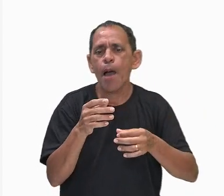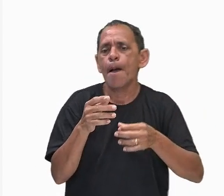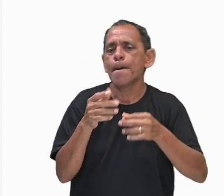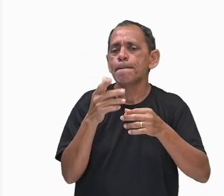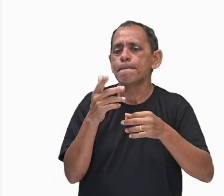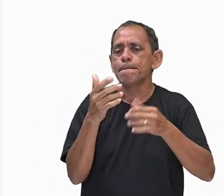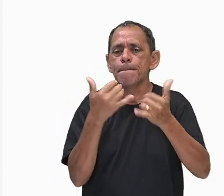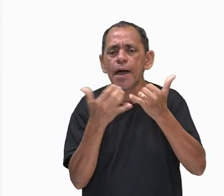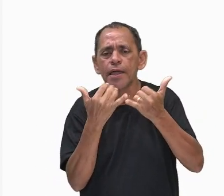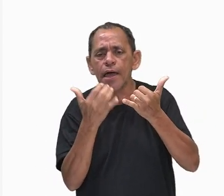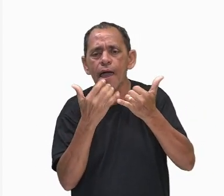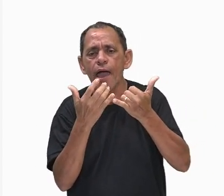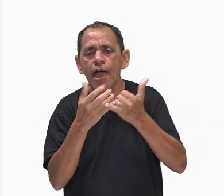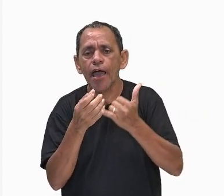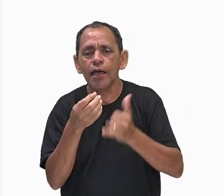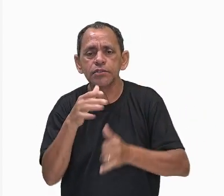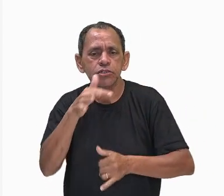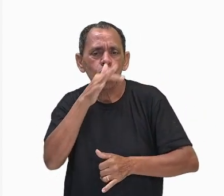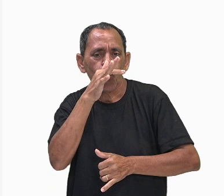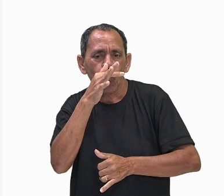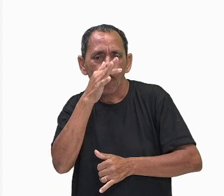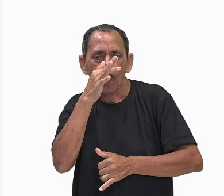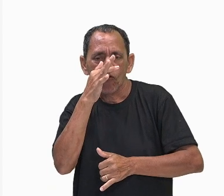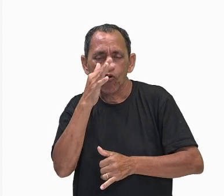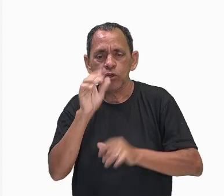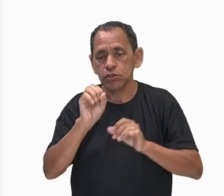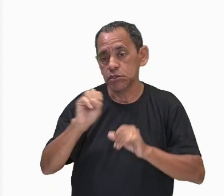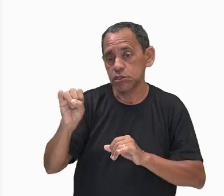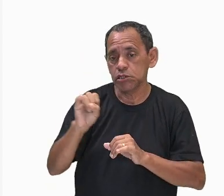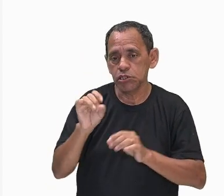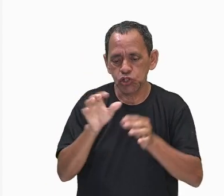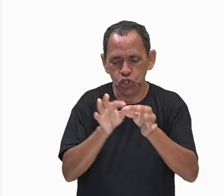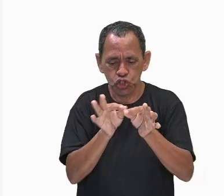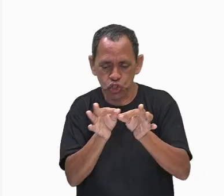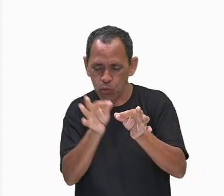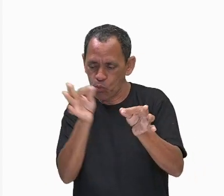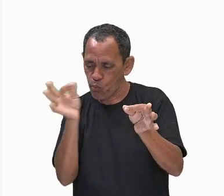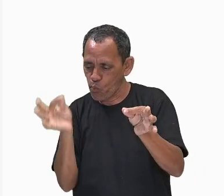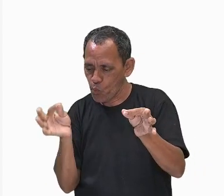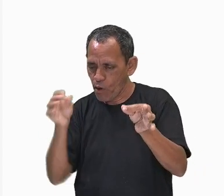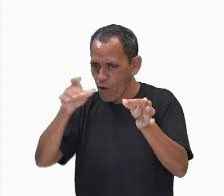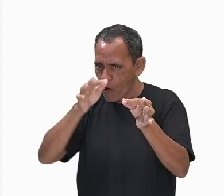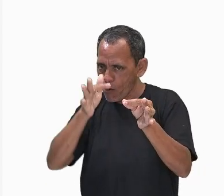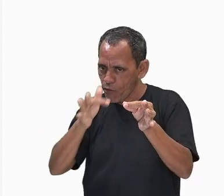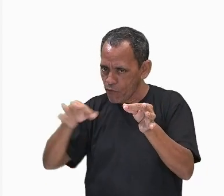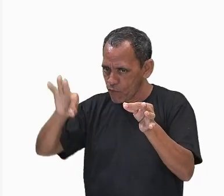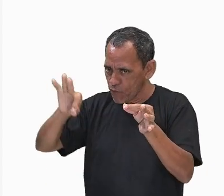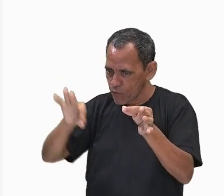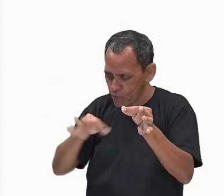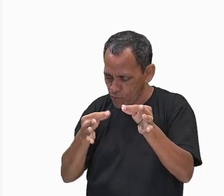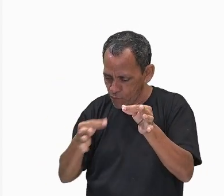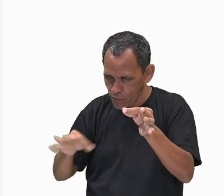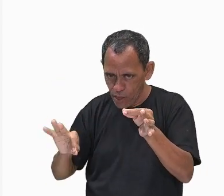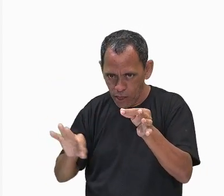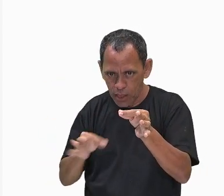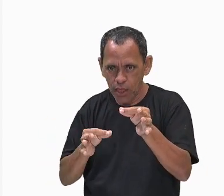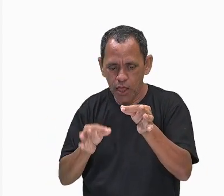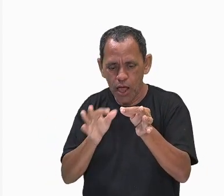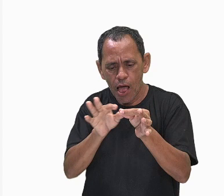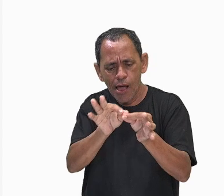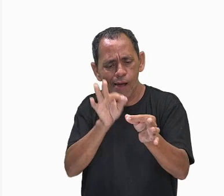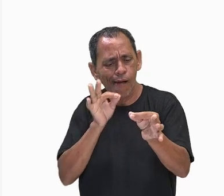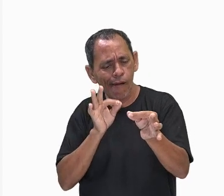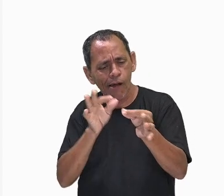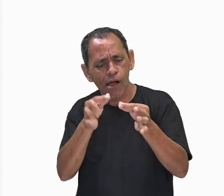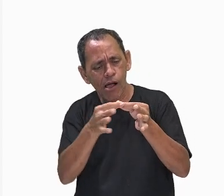as pétalas, né? A gente colocaria sobre o mesmo plano. Aquilo ali, então, seria a planificação do